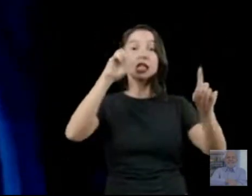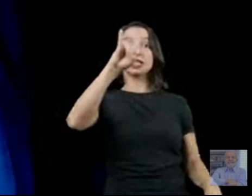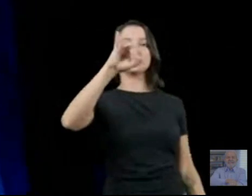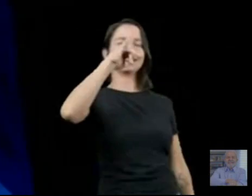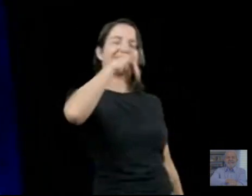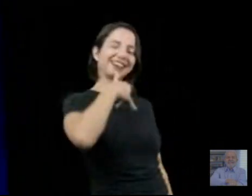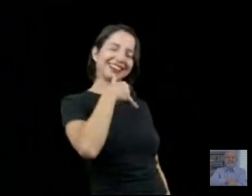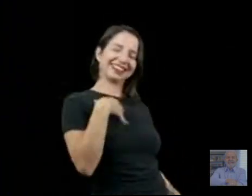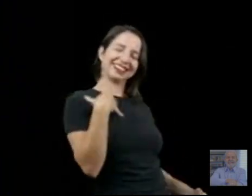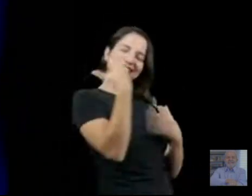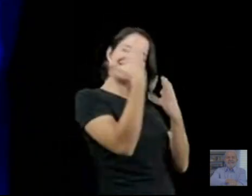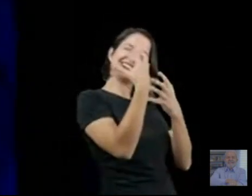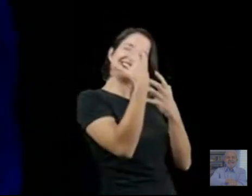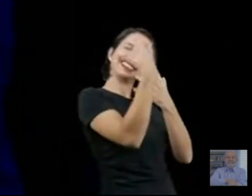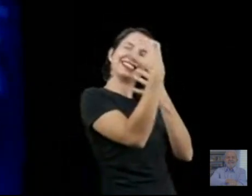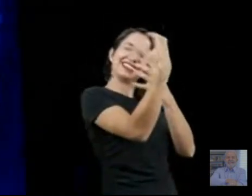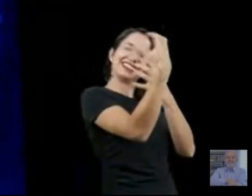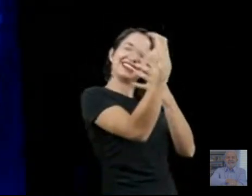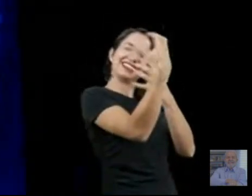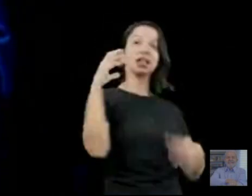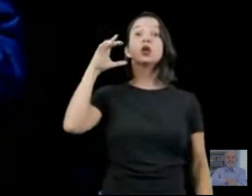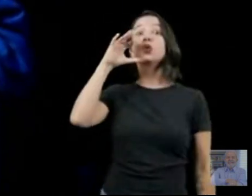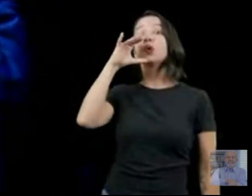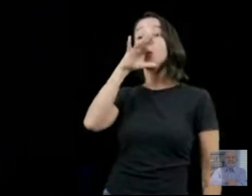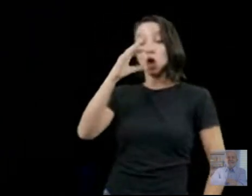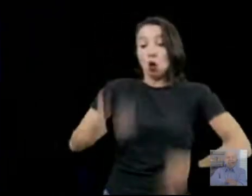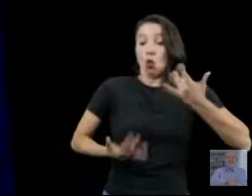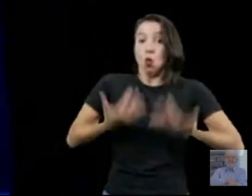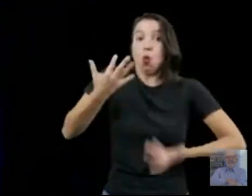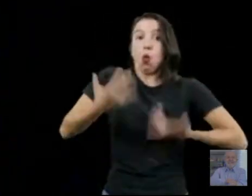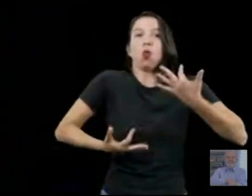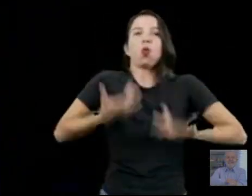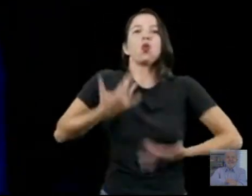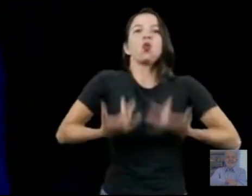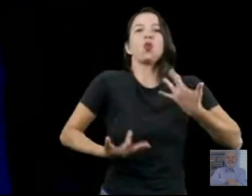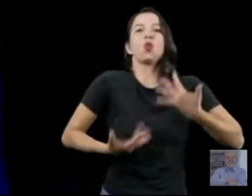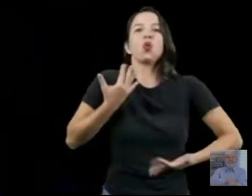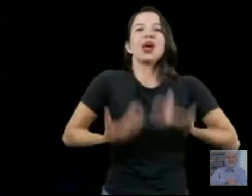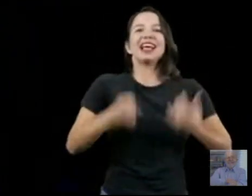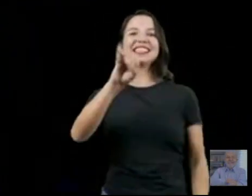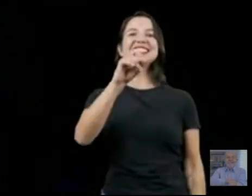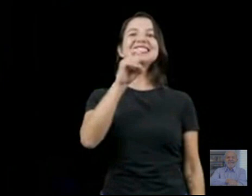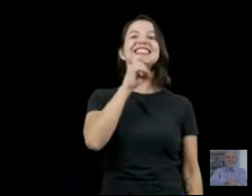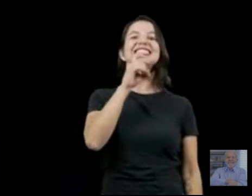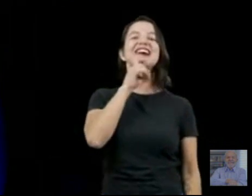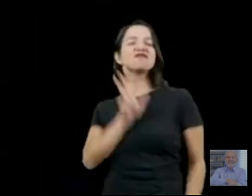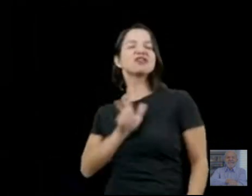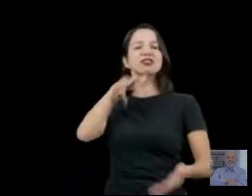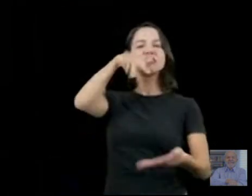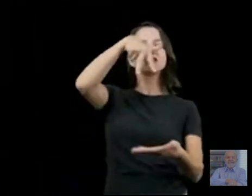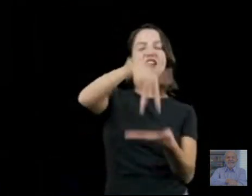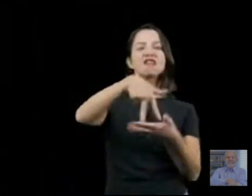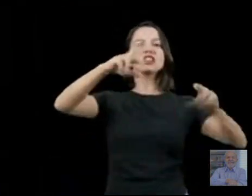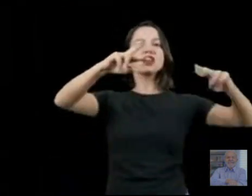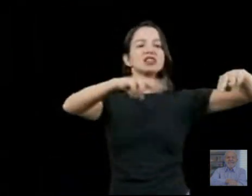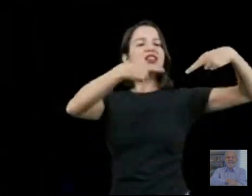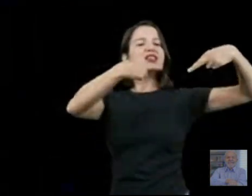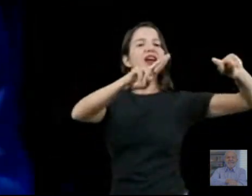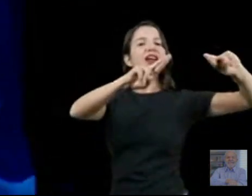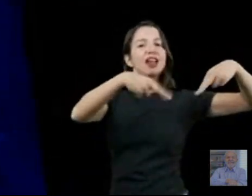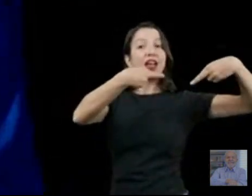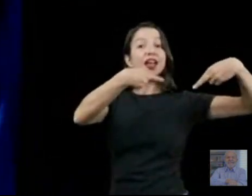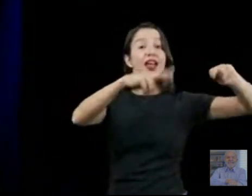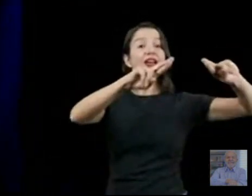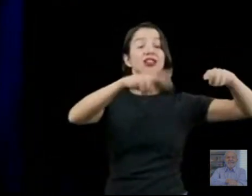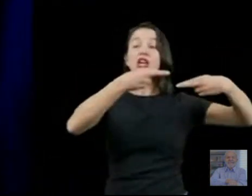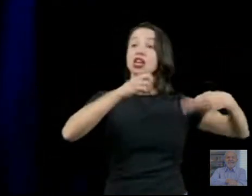a gente ferve, tá frio e a gente levanta, tem rede, a gente balança, se tá alto a gente